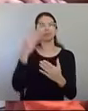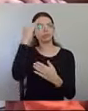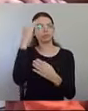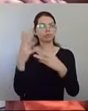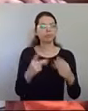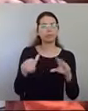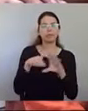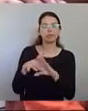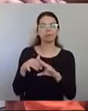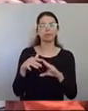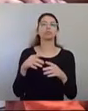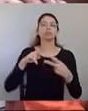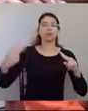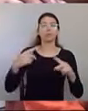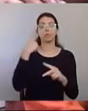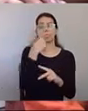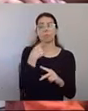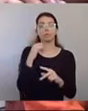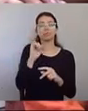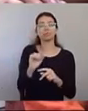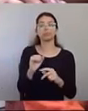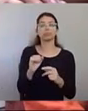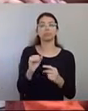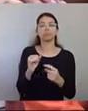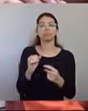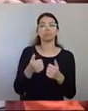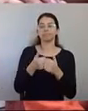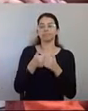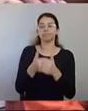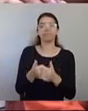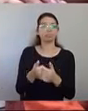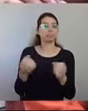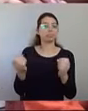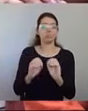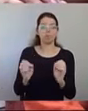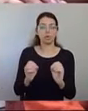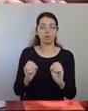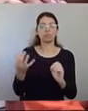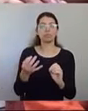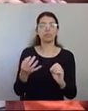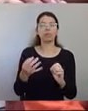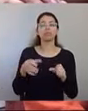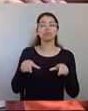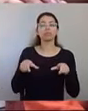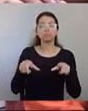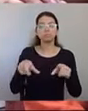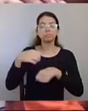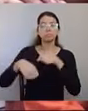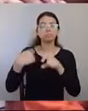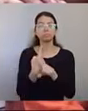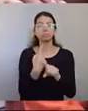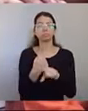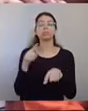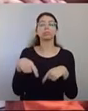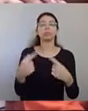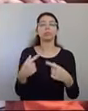Câmara Municipal de Oeiras não tem conseguido honrar e implementar, a parca e desconexa rede ciclável de Oeiras e os atrasos a